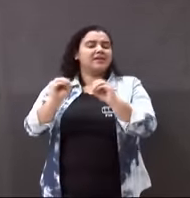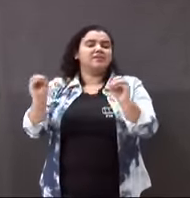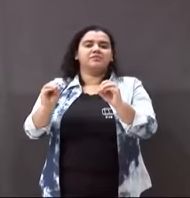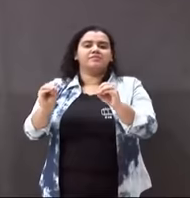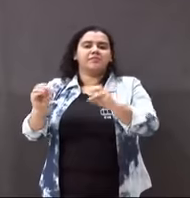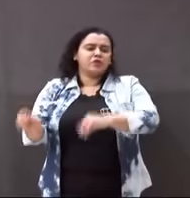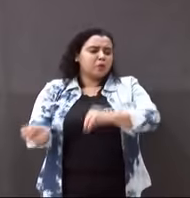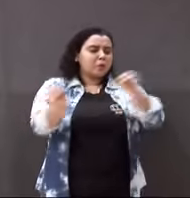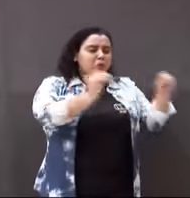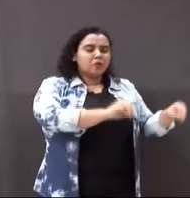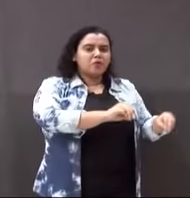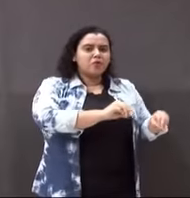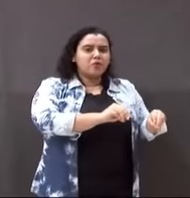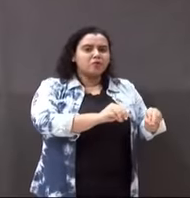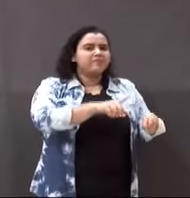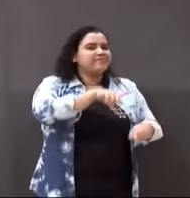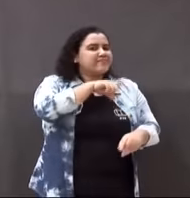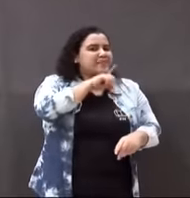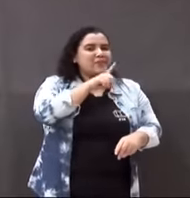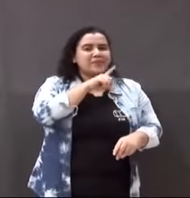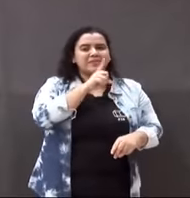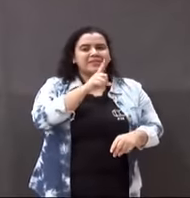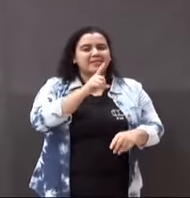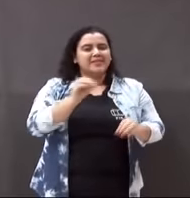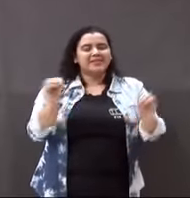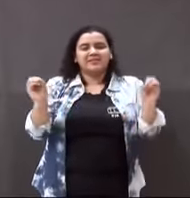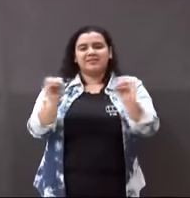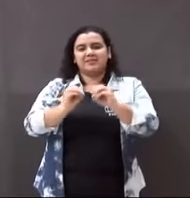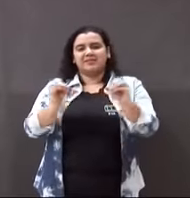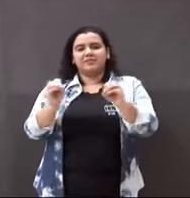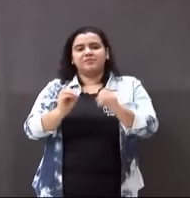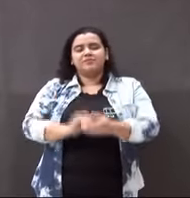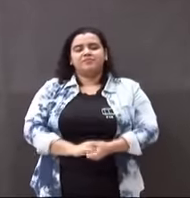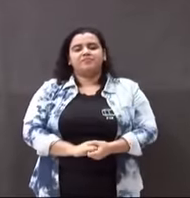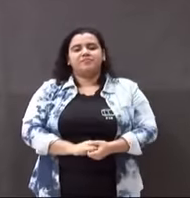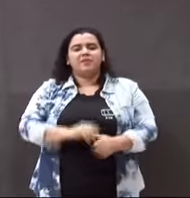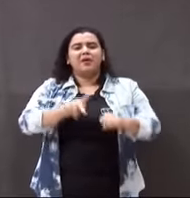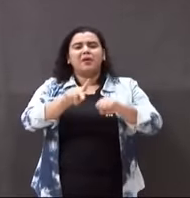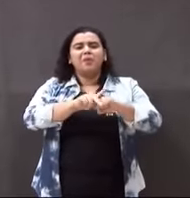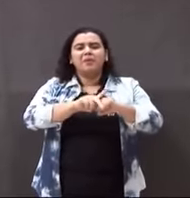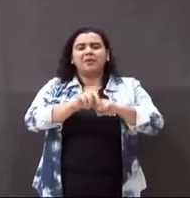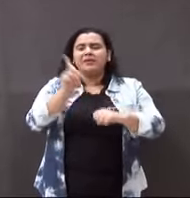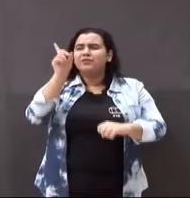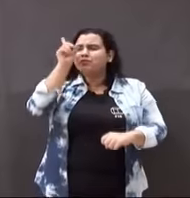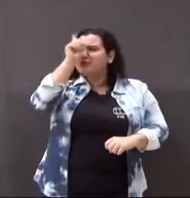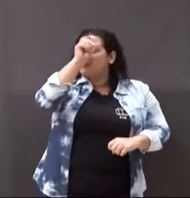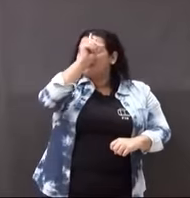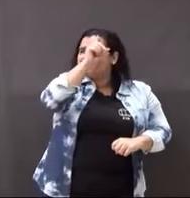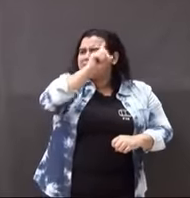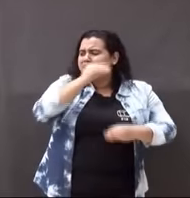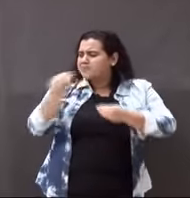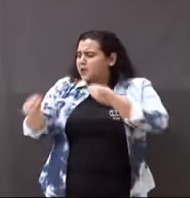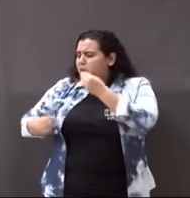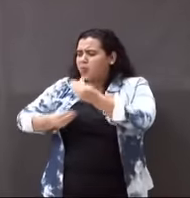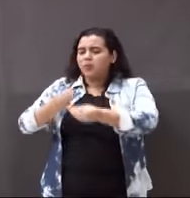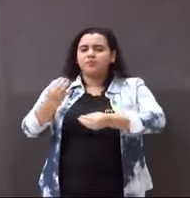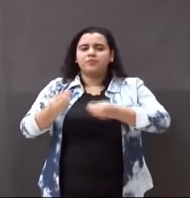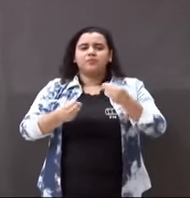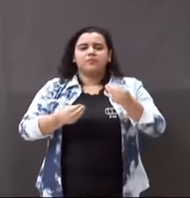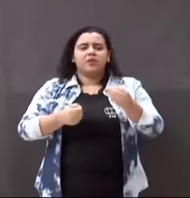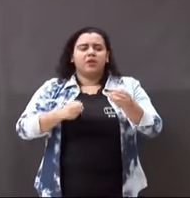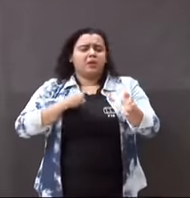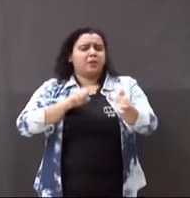nada. Pedro vive uma noite de frustração. Se você me perguntar, Cleiton, o que é